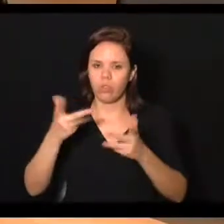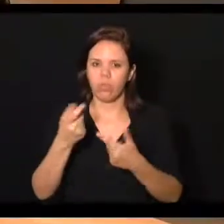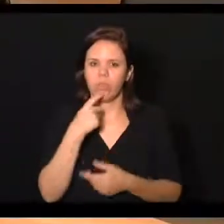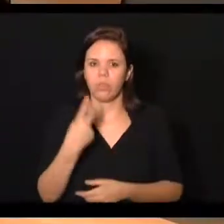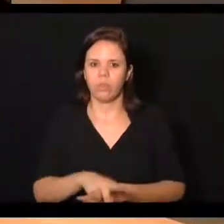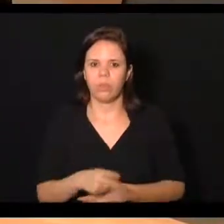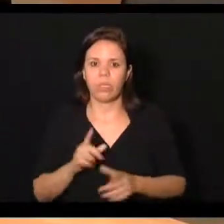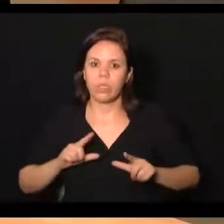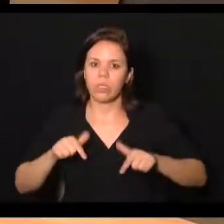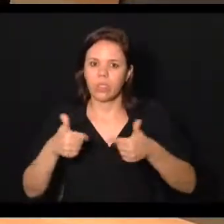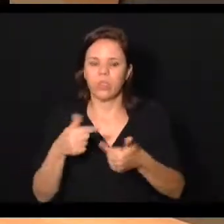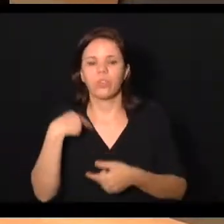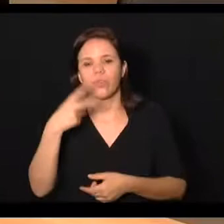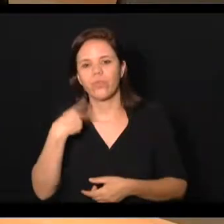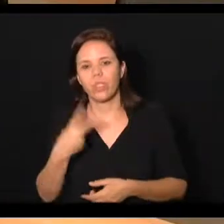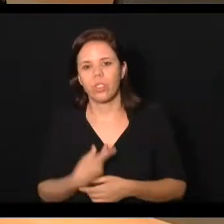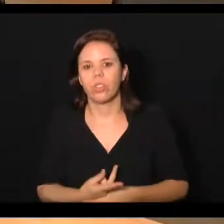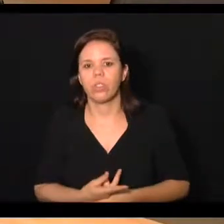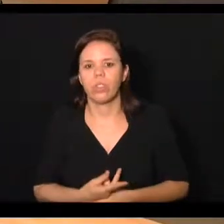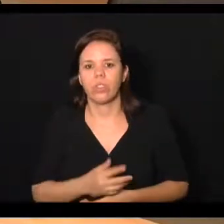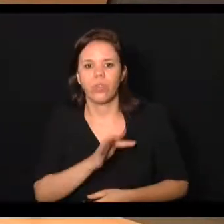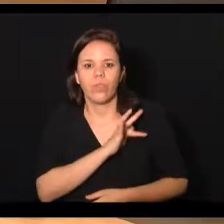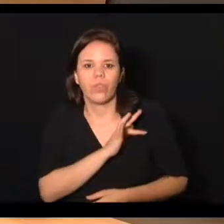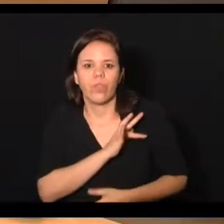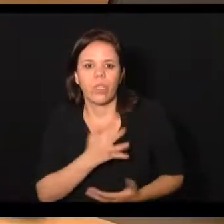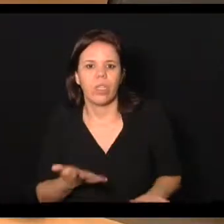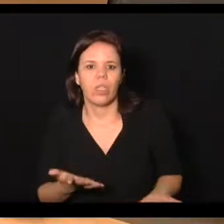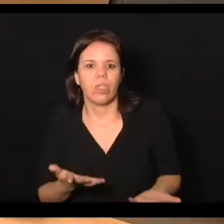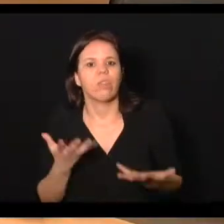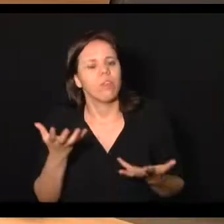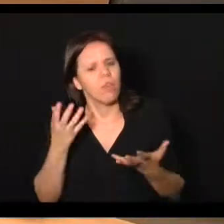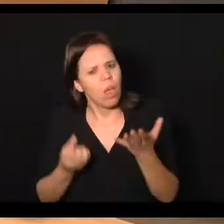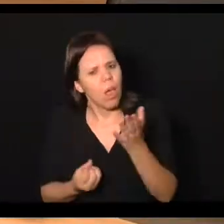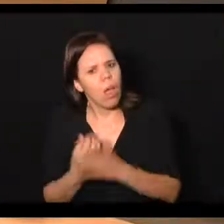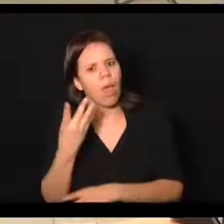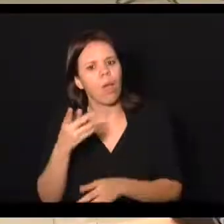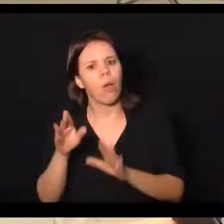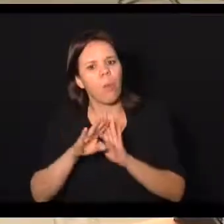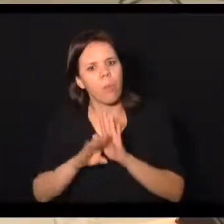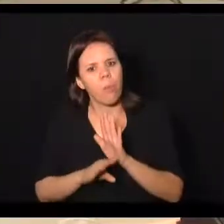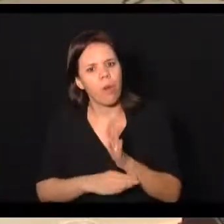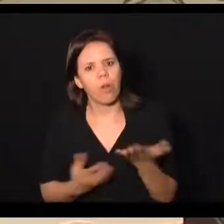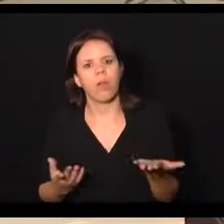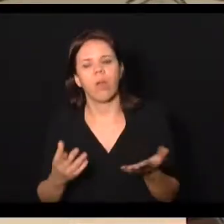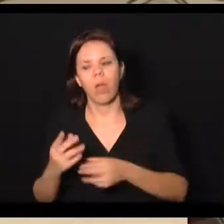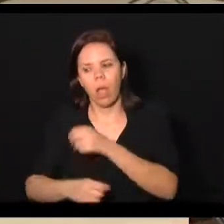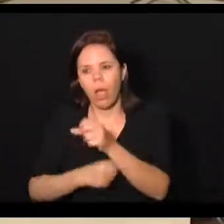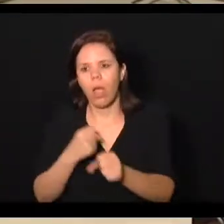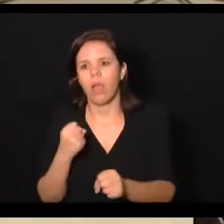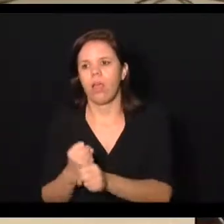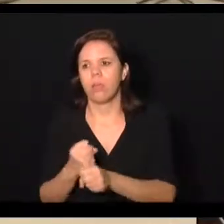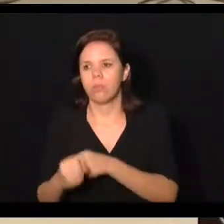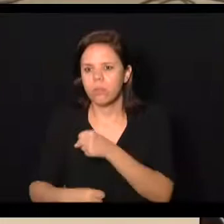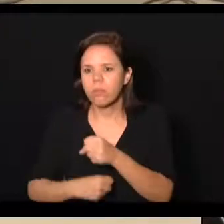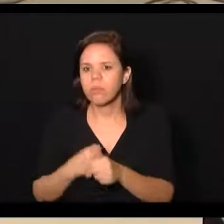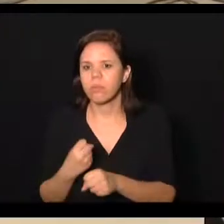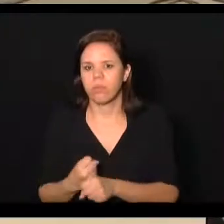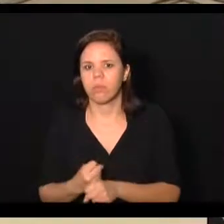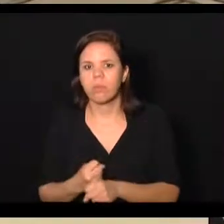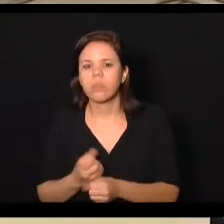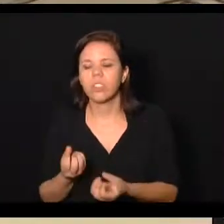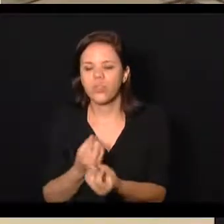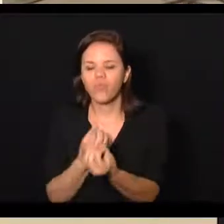A iniciativa é do vereador Fernando Mendes, que quer a criação de um programa anual que deverá levar informações